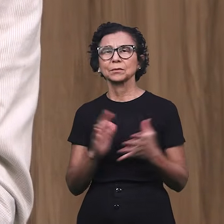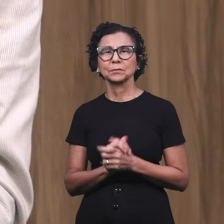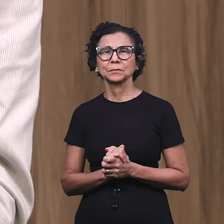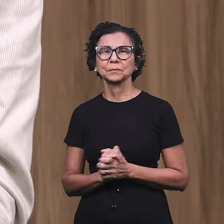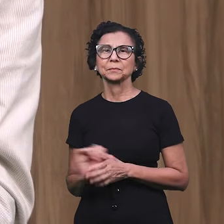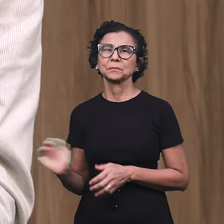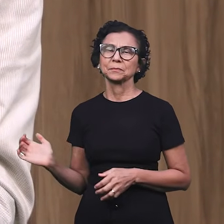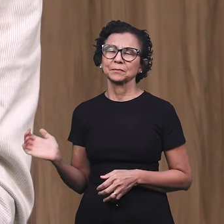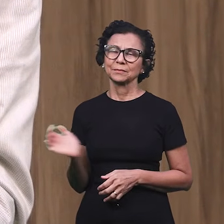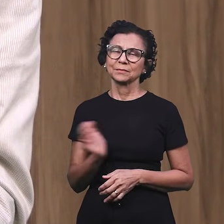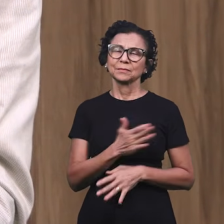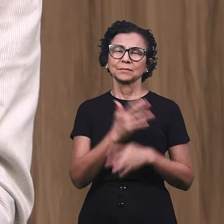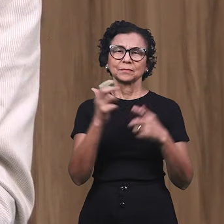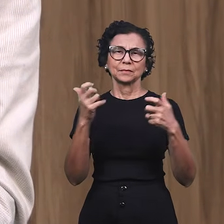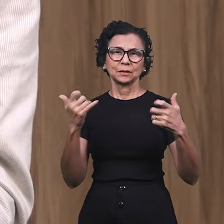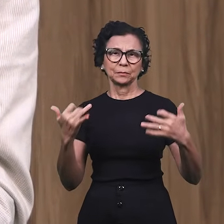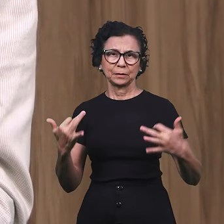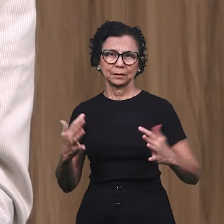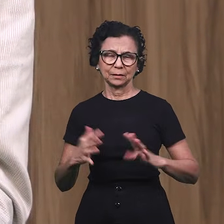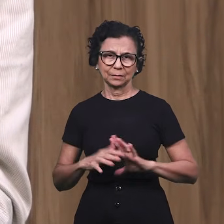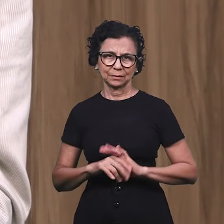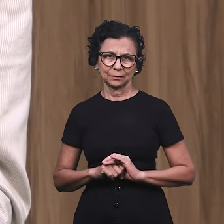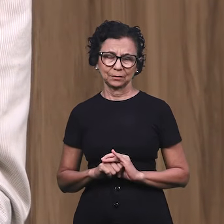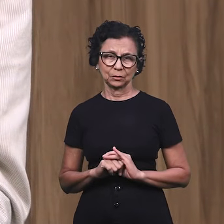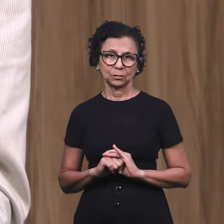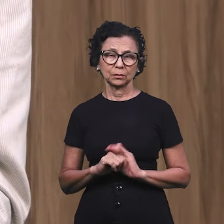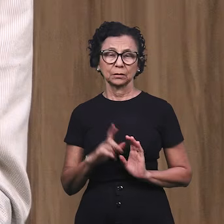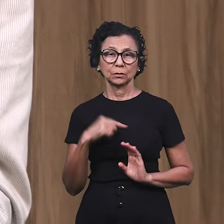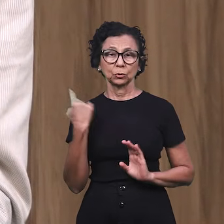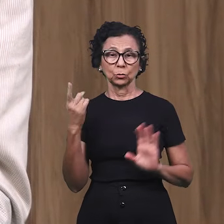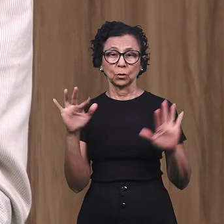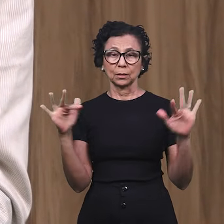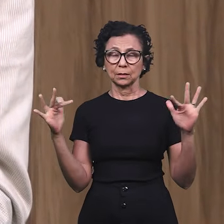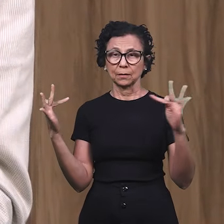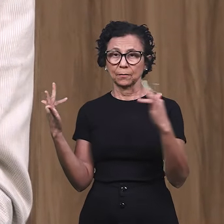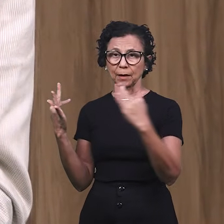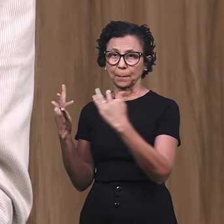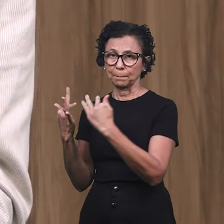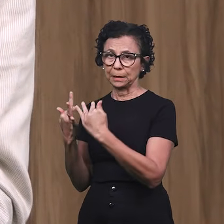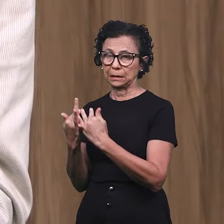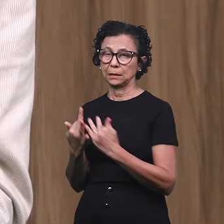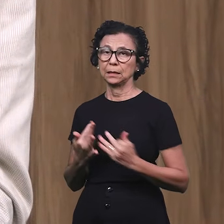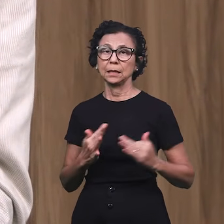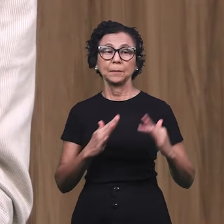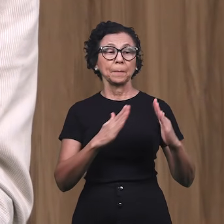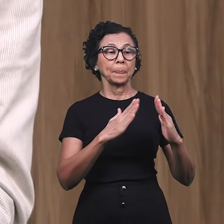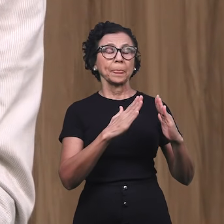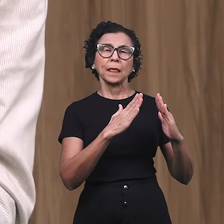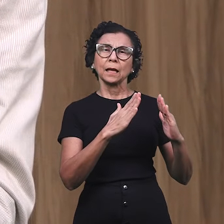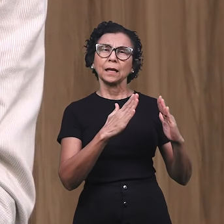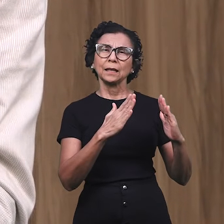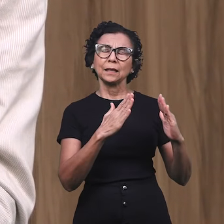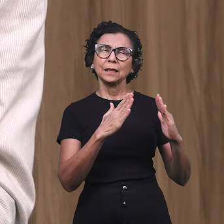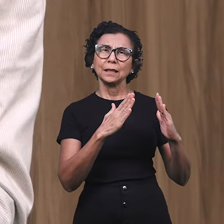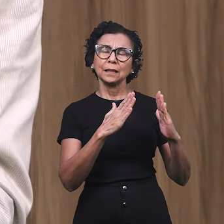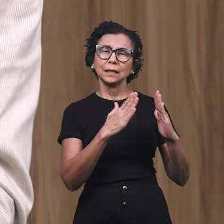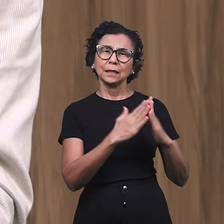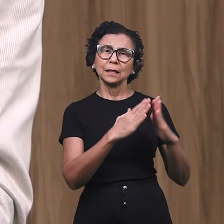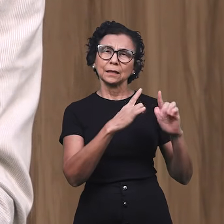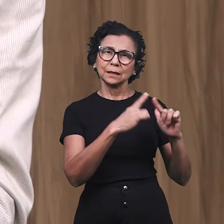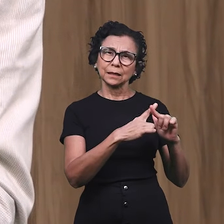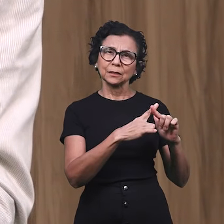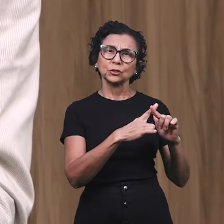é o nosso lar ser a extensão da casa do Senhor. É você encontrar na nossa casa os